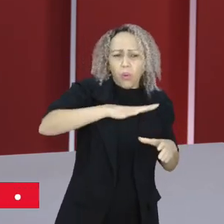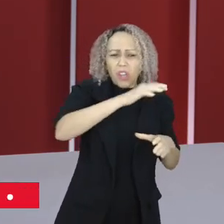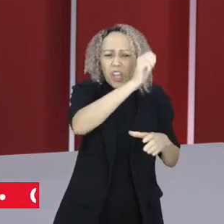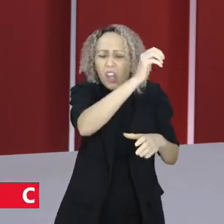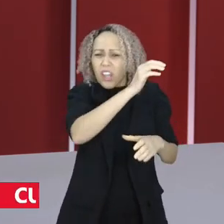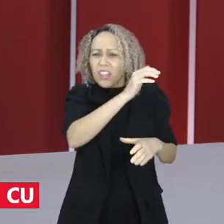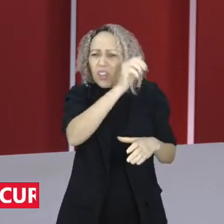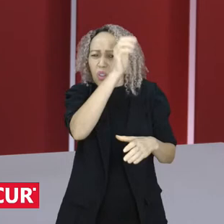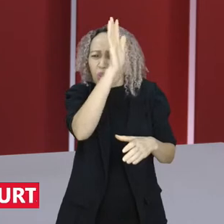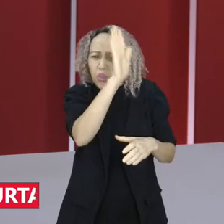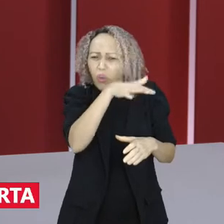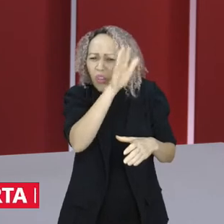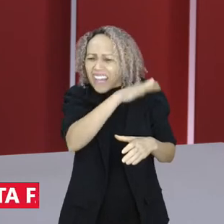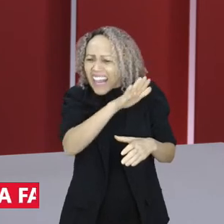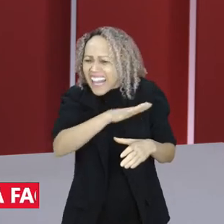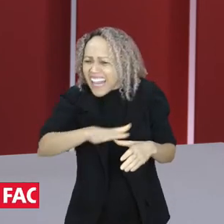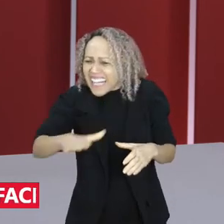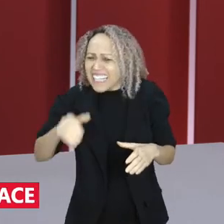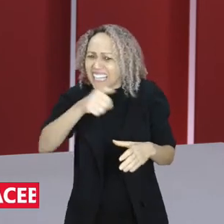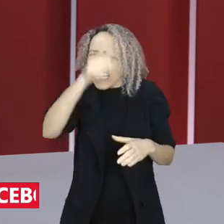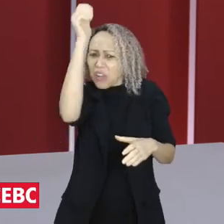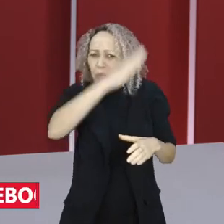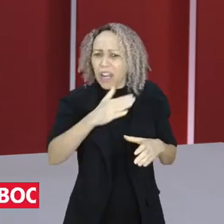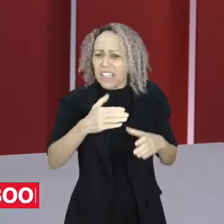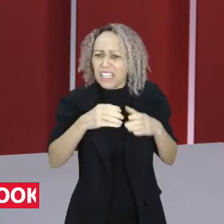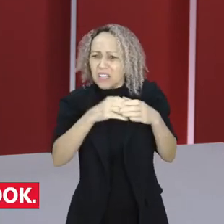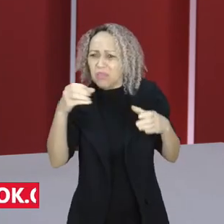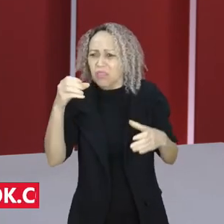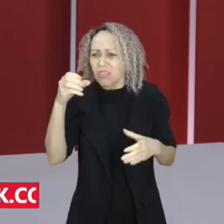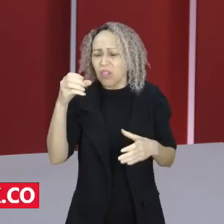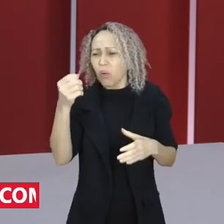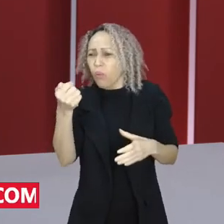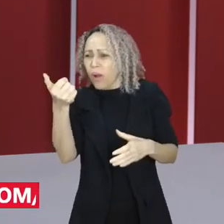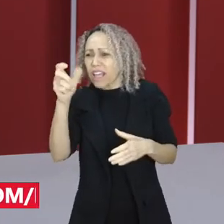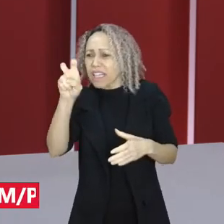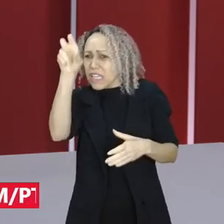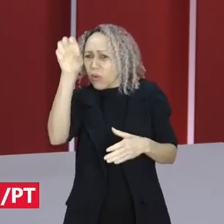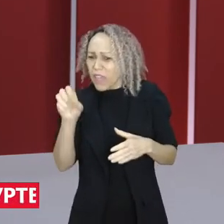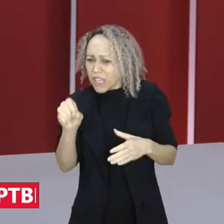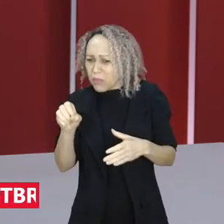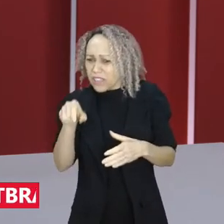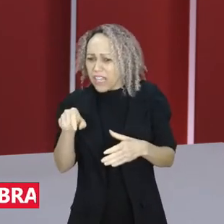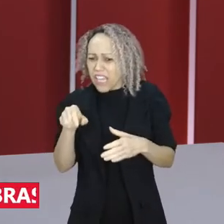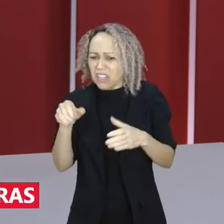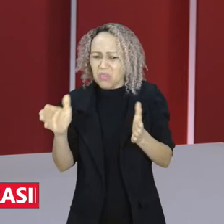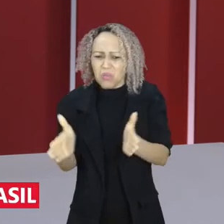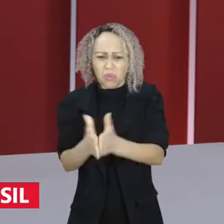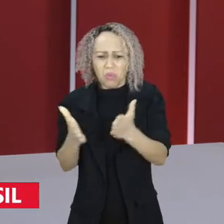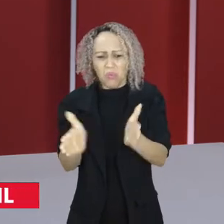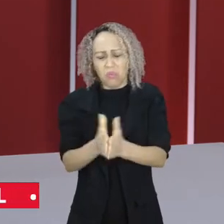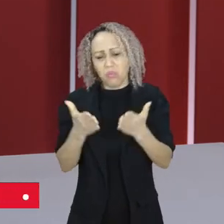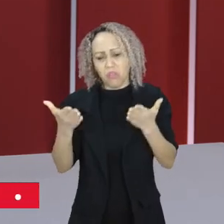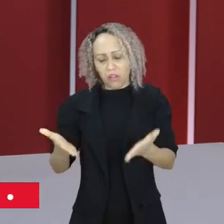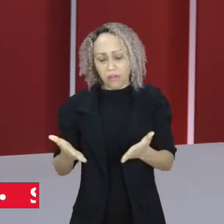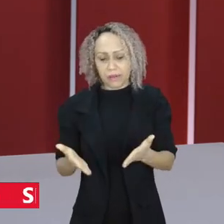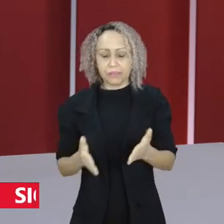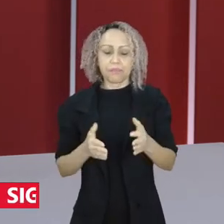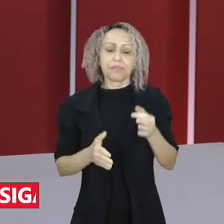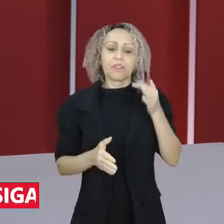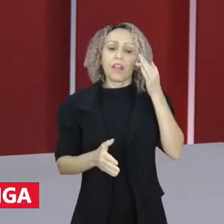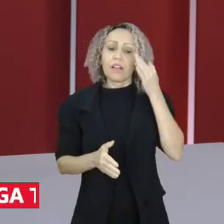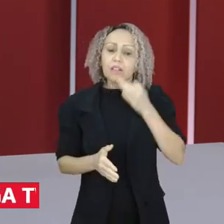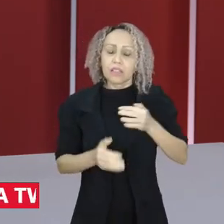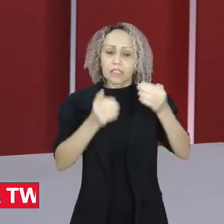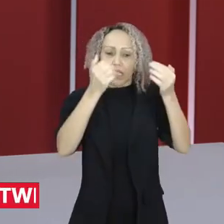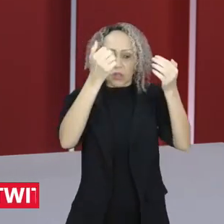são pobres e a gente comenta esses índices hoje com o Fernando Brasil e você pode participar e vendo aqui mensagens para